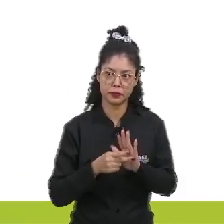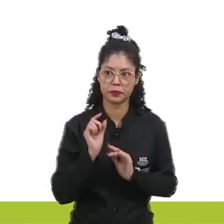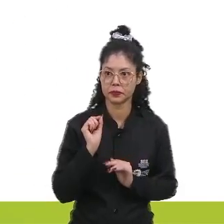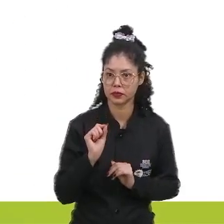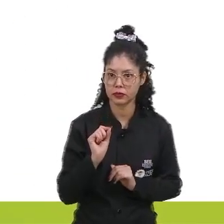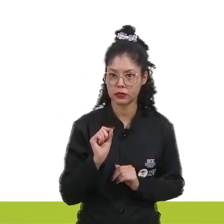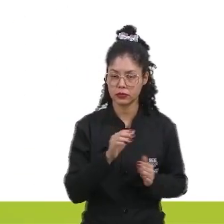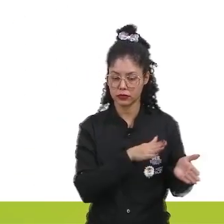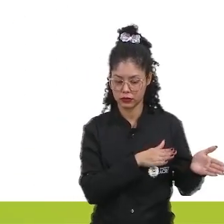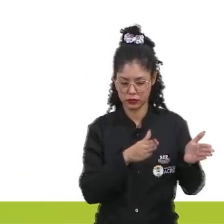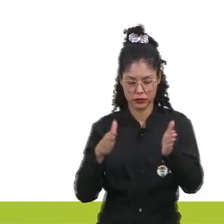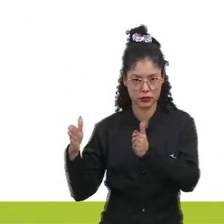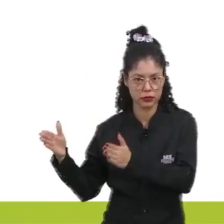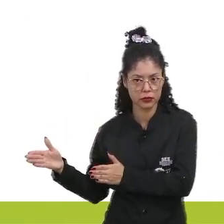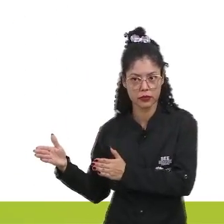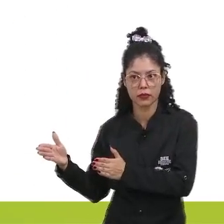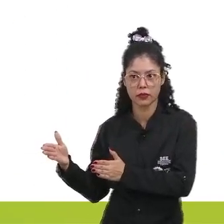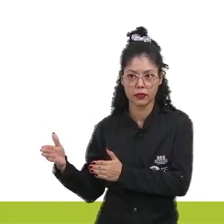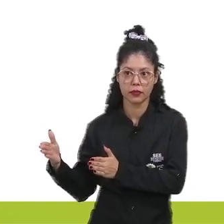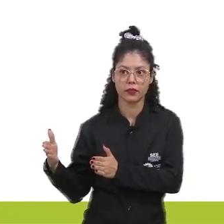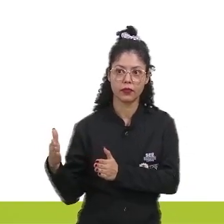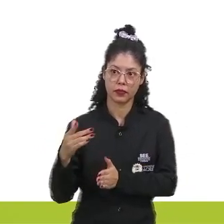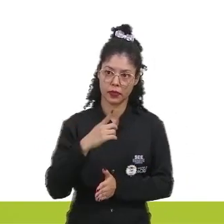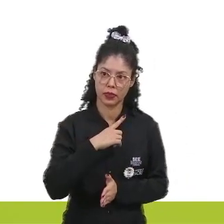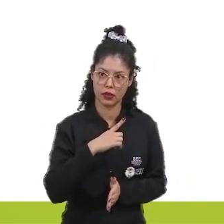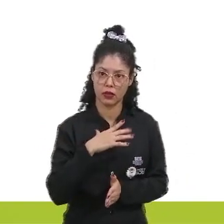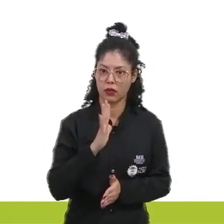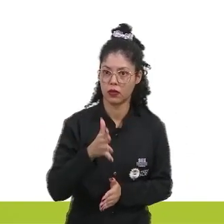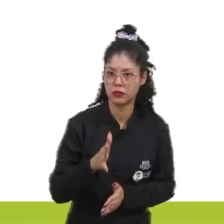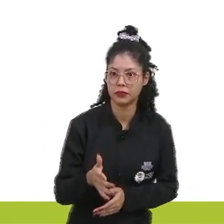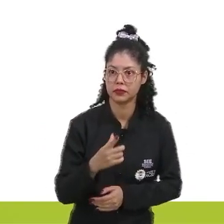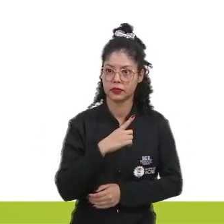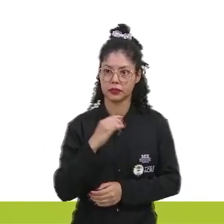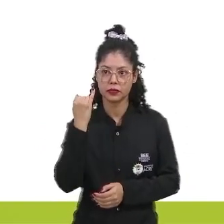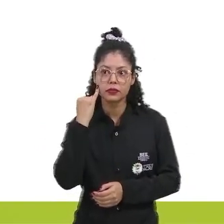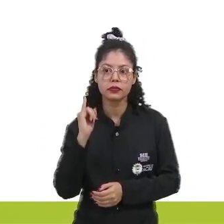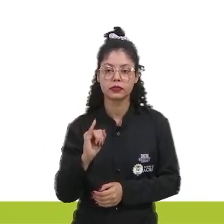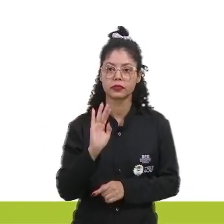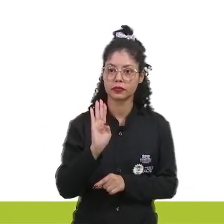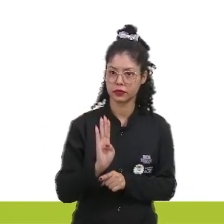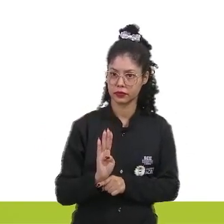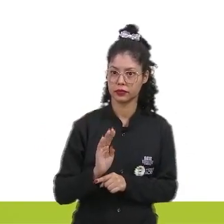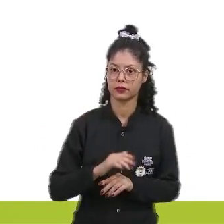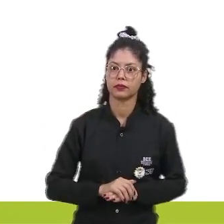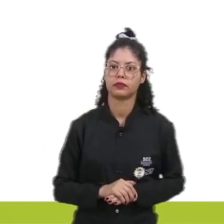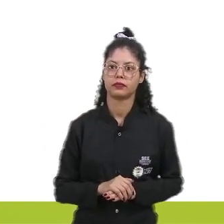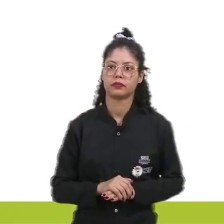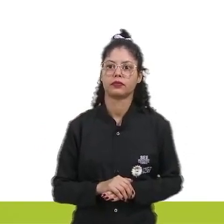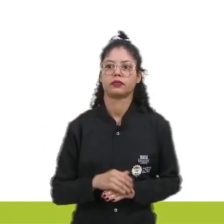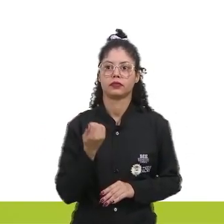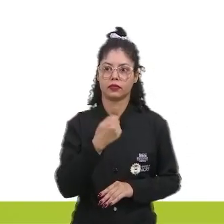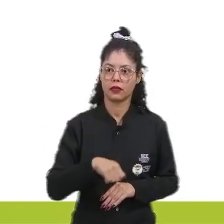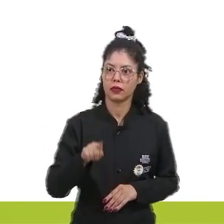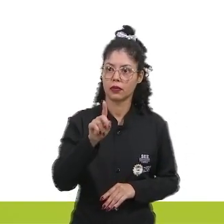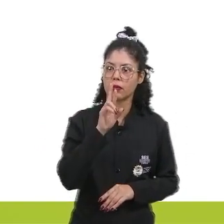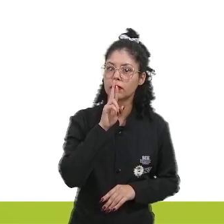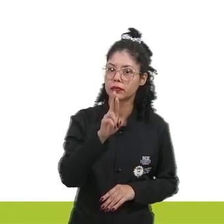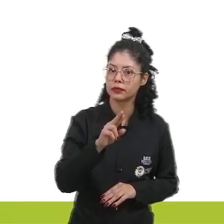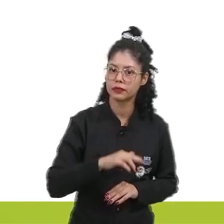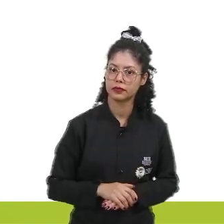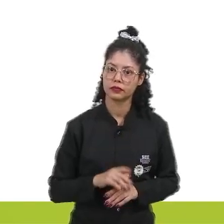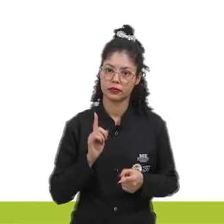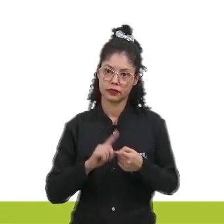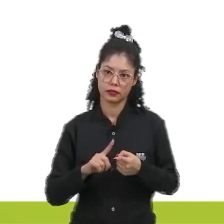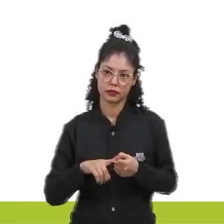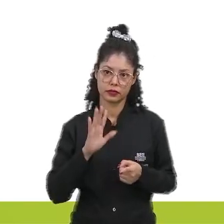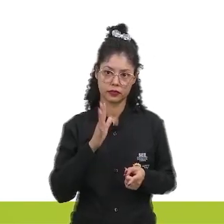que, ao passar pela origem das posições, eu já defini a ideia do B, tá, gente? O B eu não preciso calcular, porque ele